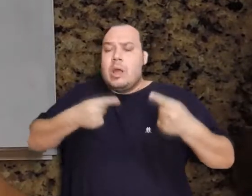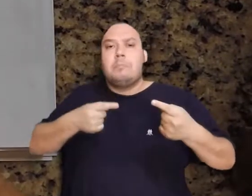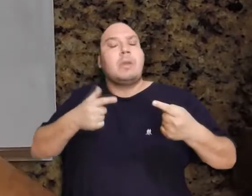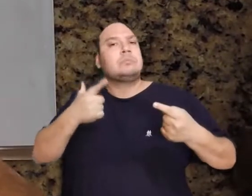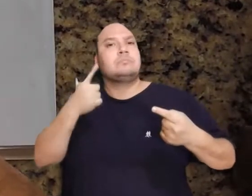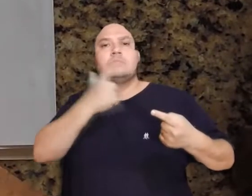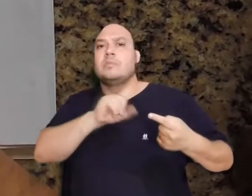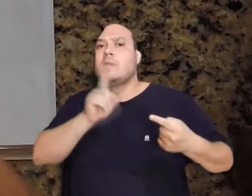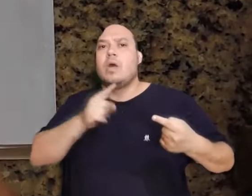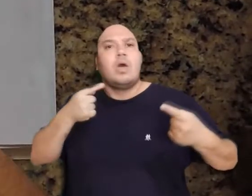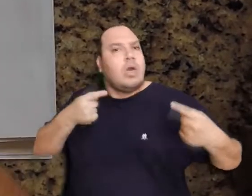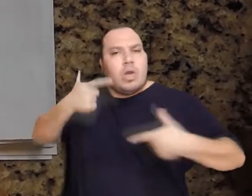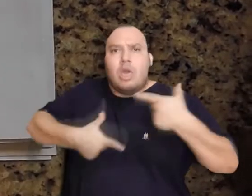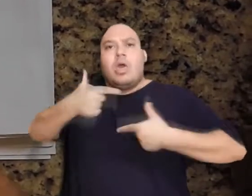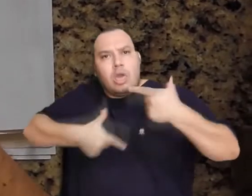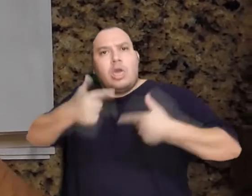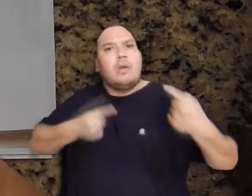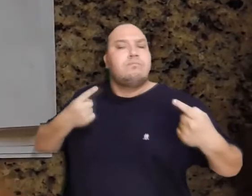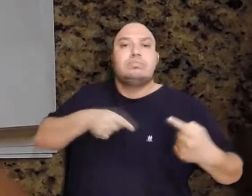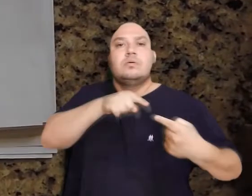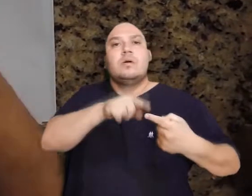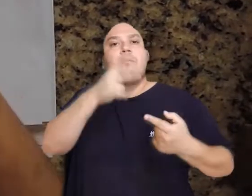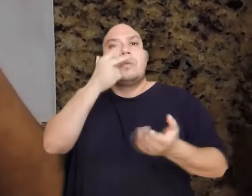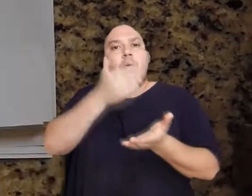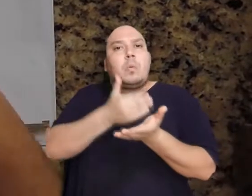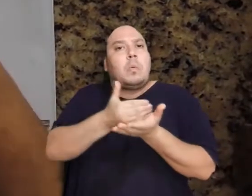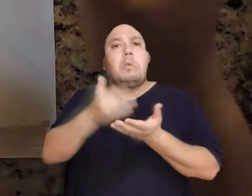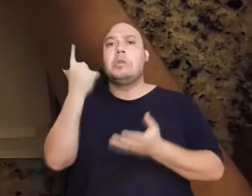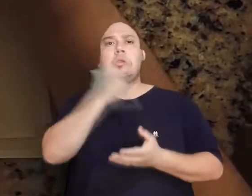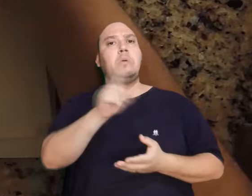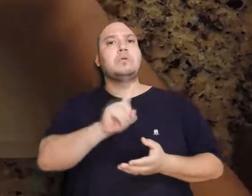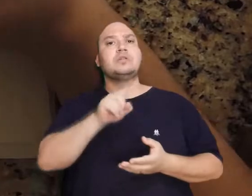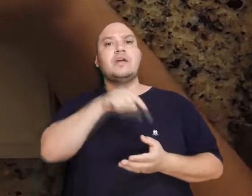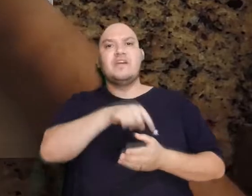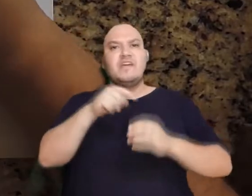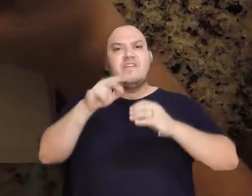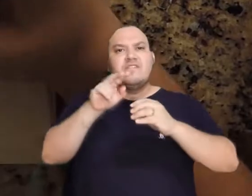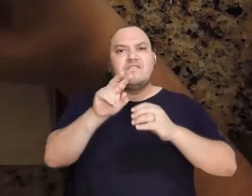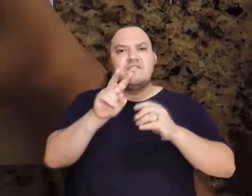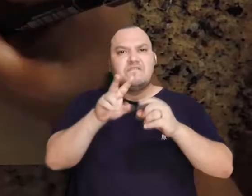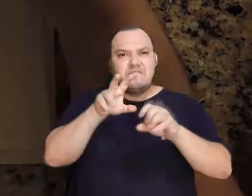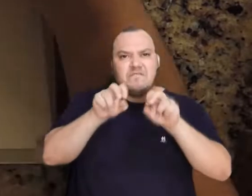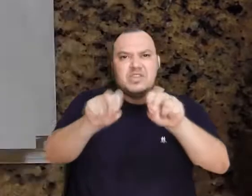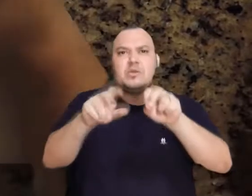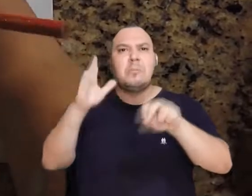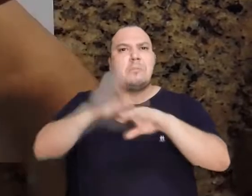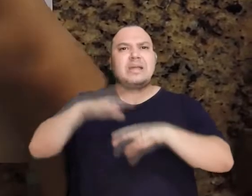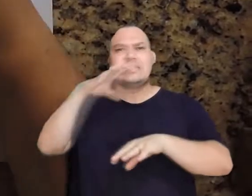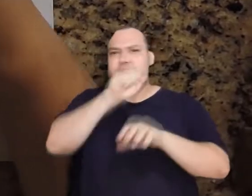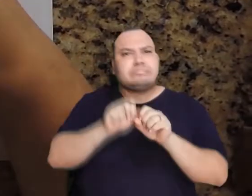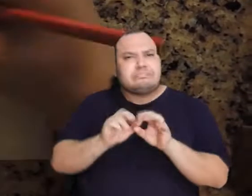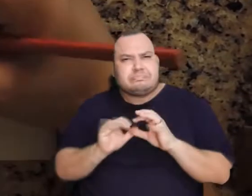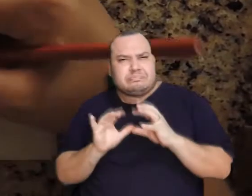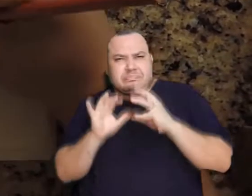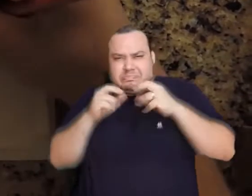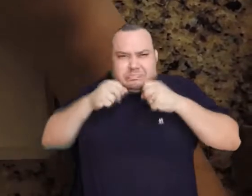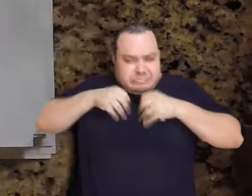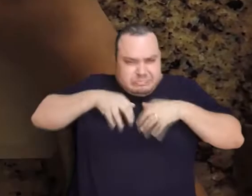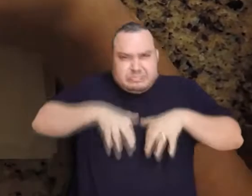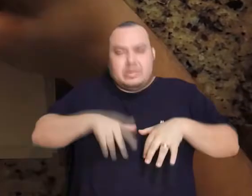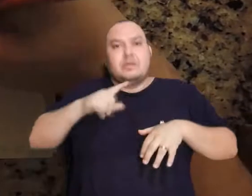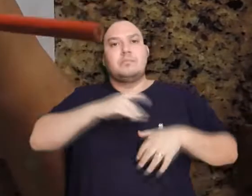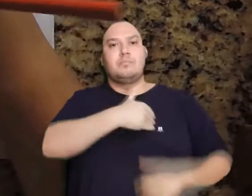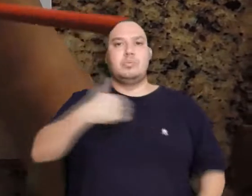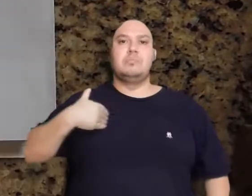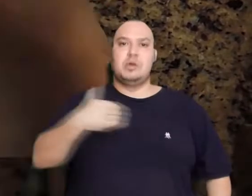vezes a luta é insuficiente para combater o vírus em estágios precoces, e ele consegue migrar pela traqueia em direção